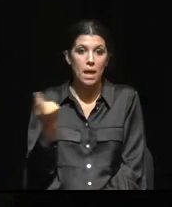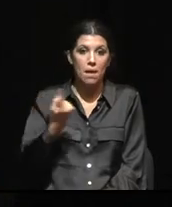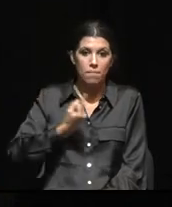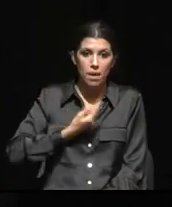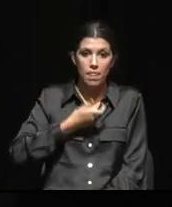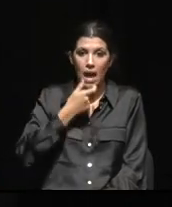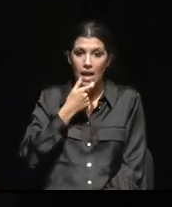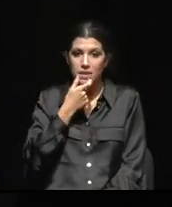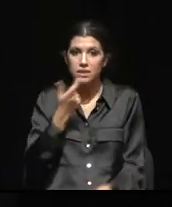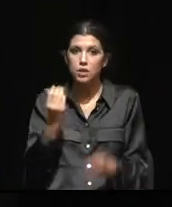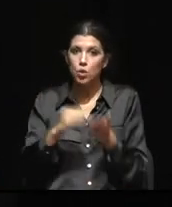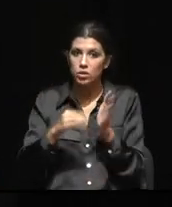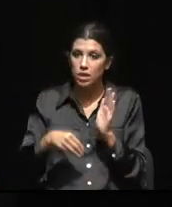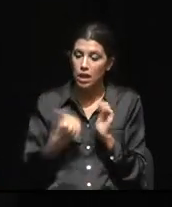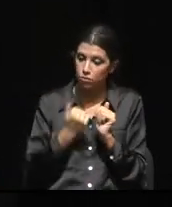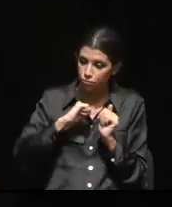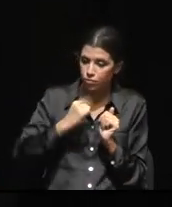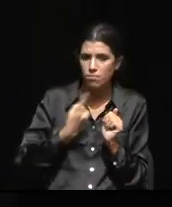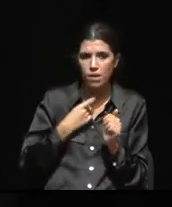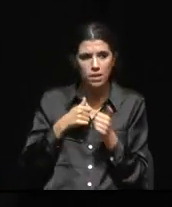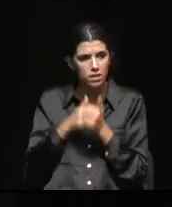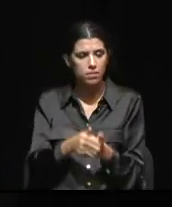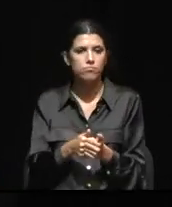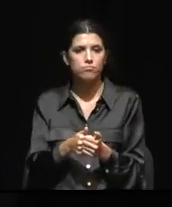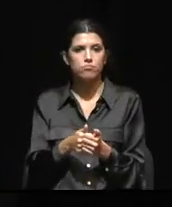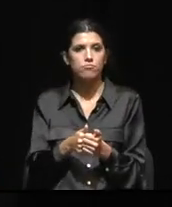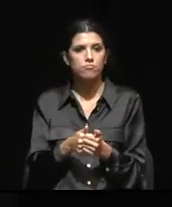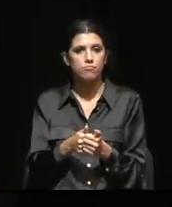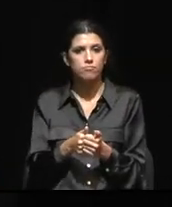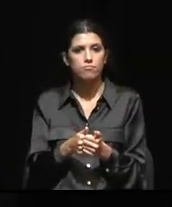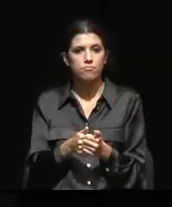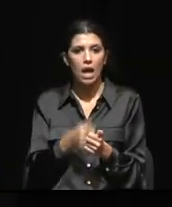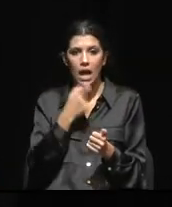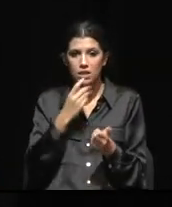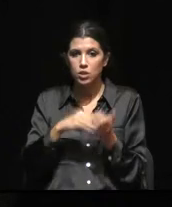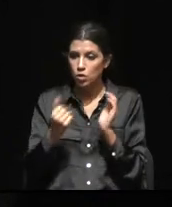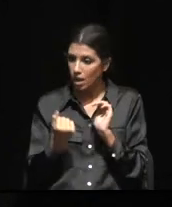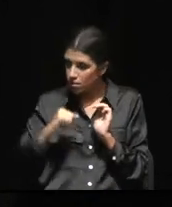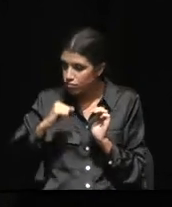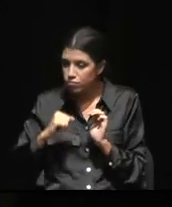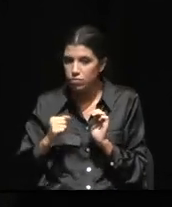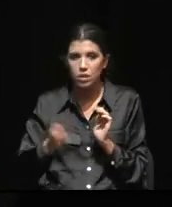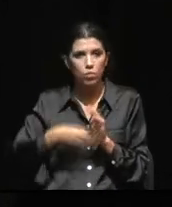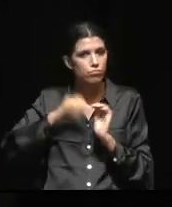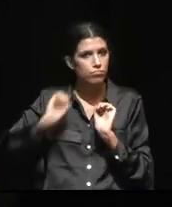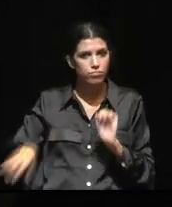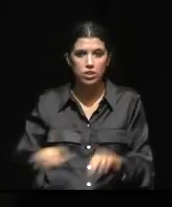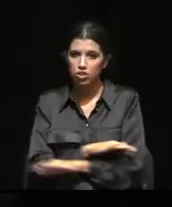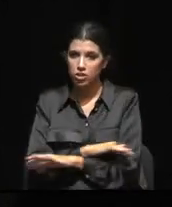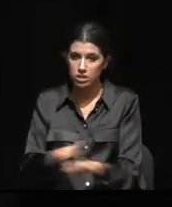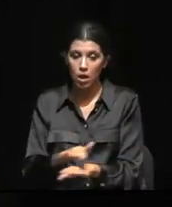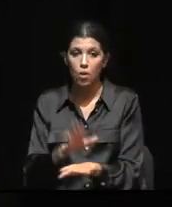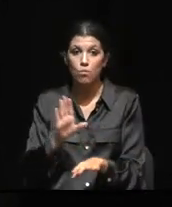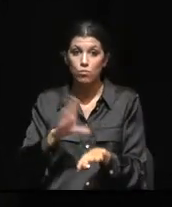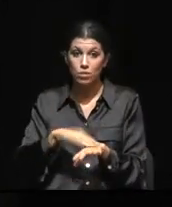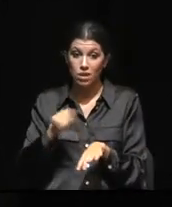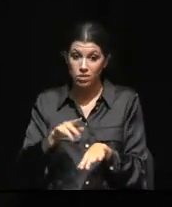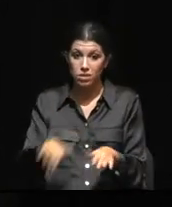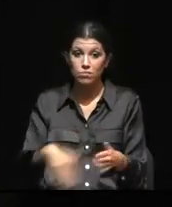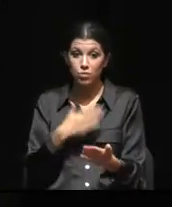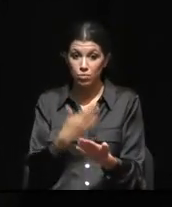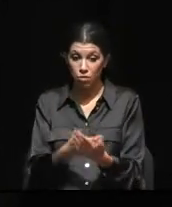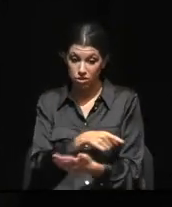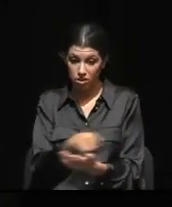incumprimento dos contratos deve procer à respetiva rescisão razão pelo qual relativamente estas propostas